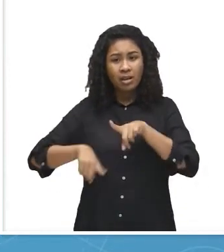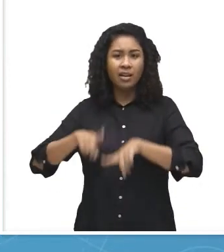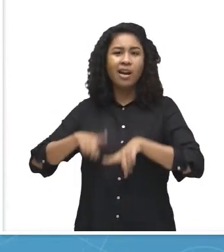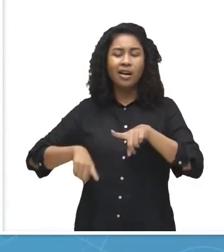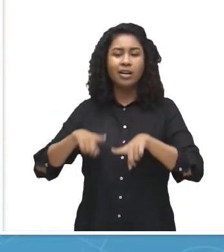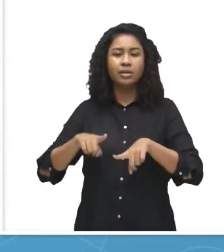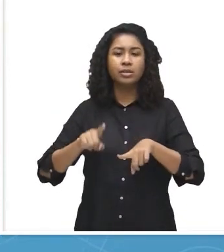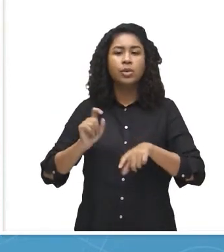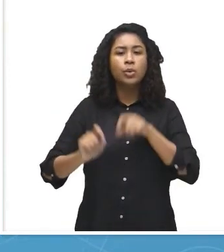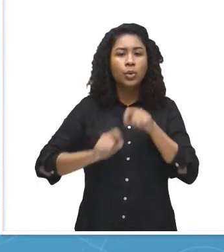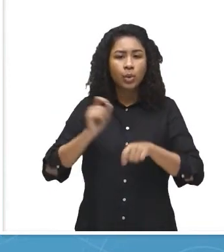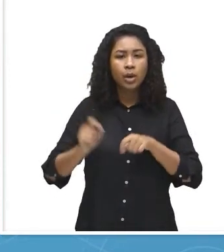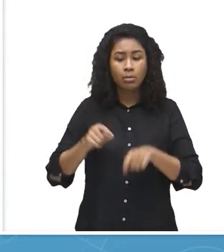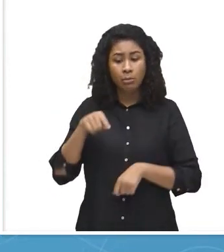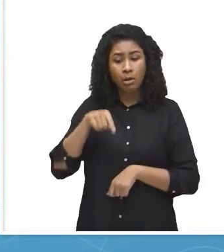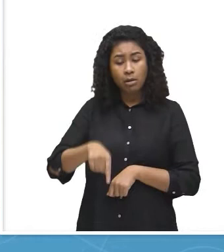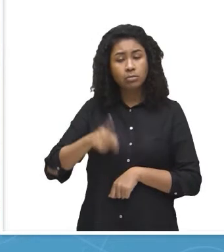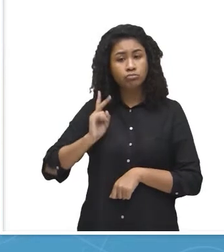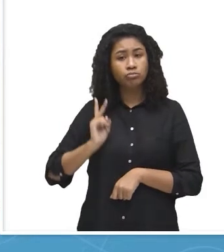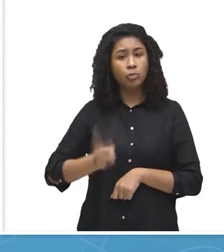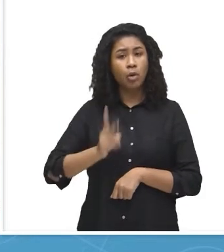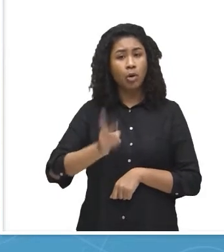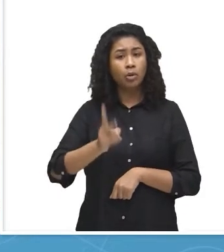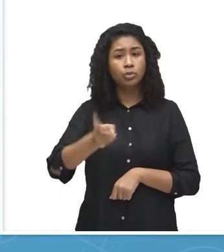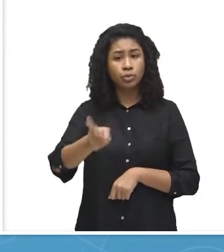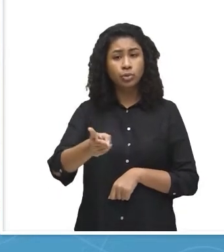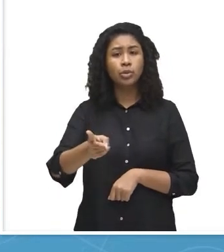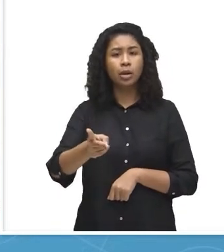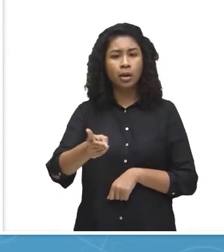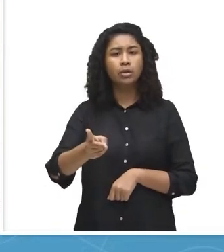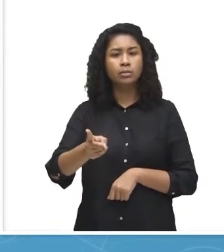soldados pudessem se manter o